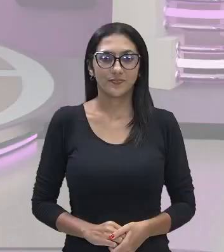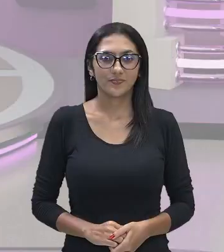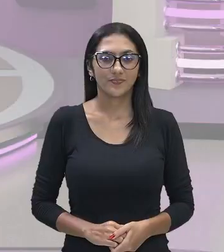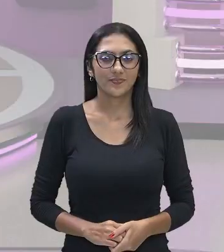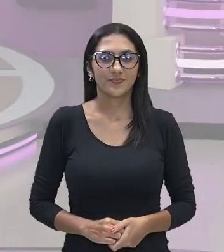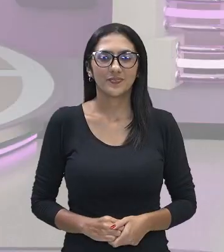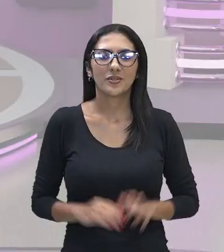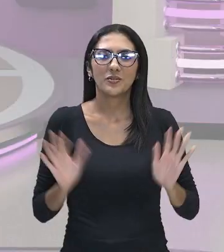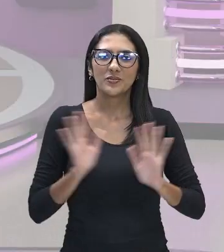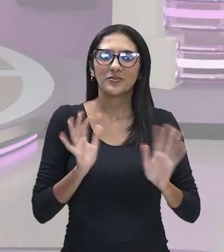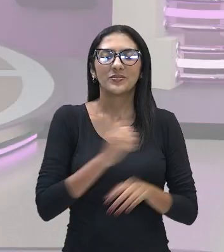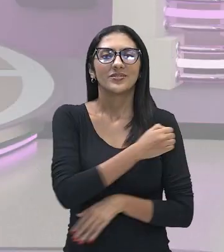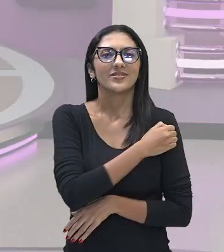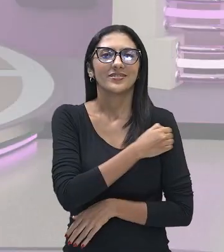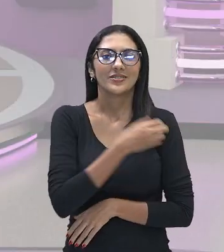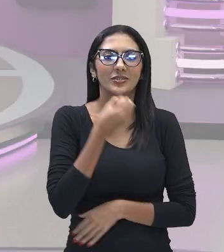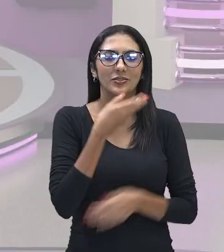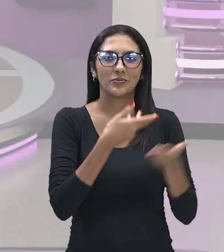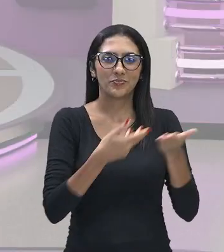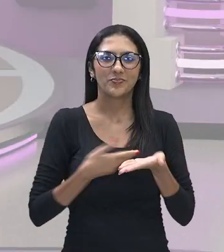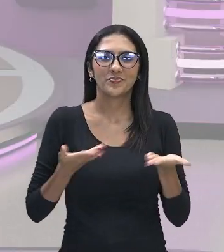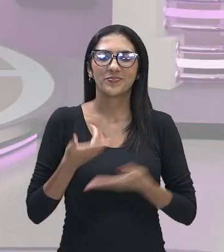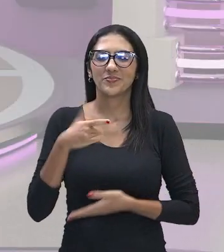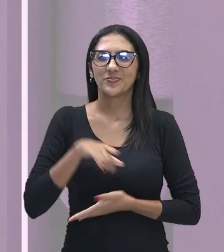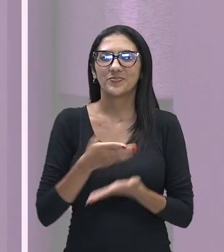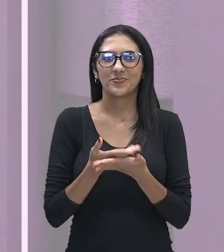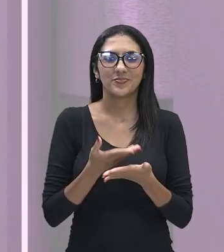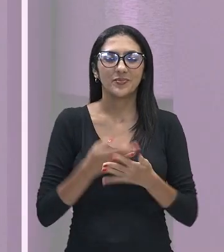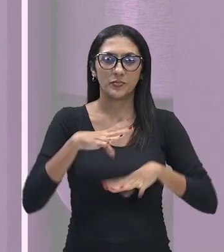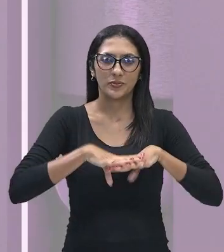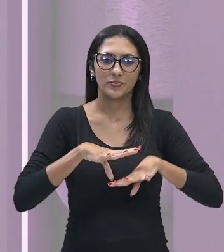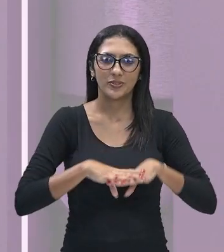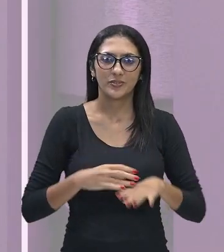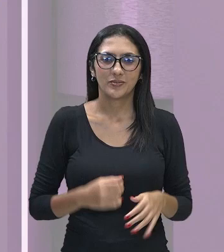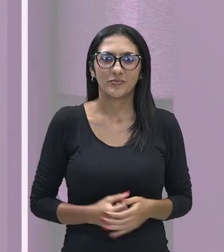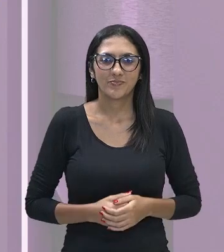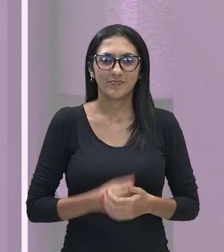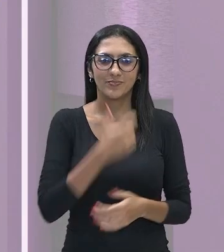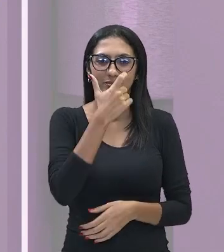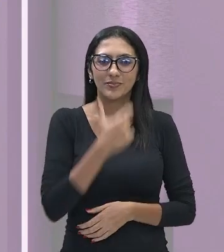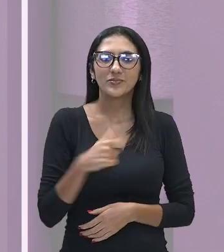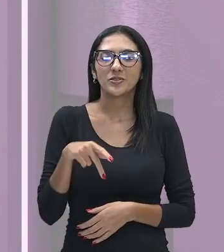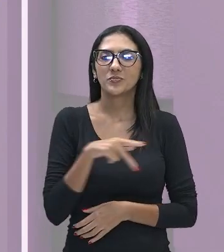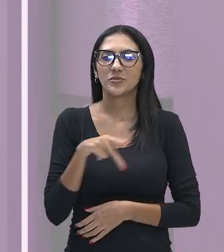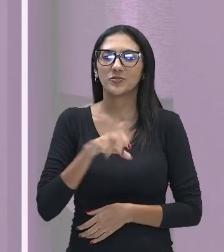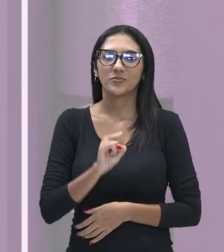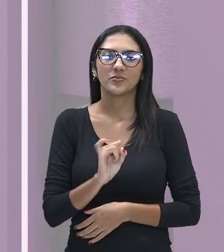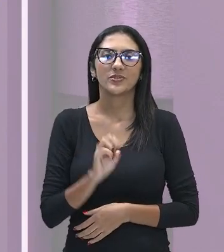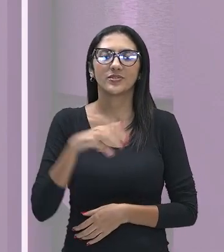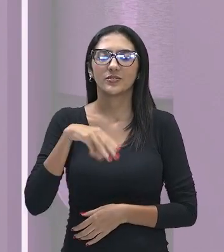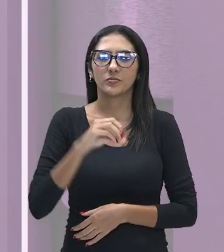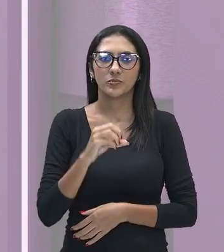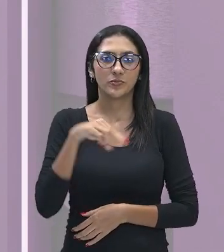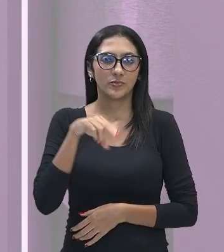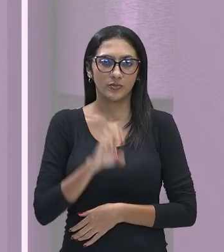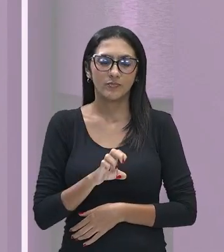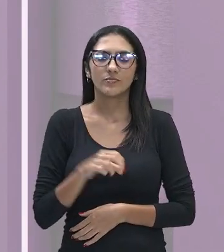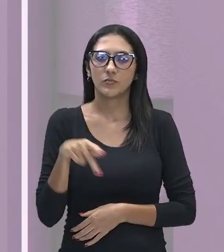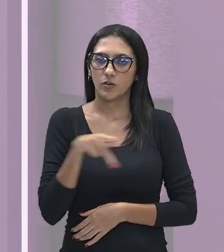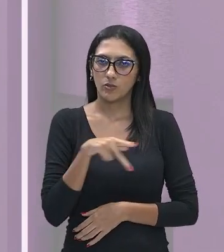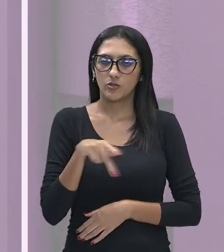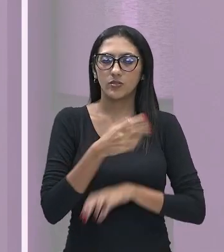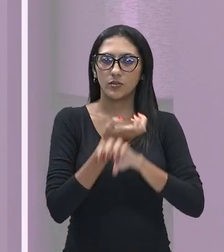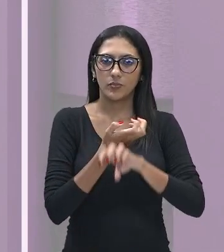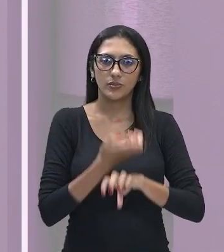Olá, queridos, sejam bem-vindos a mais uma aula de matemática. Sou professora Simone Silva, professora de matemática,